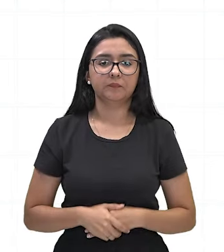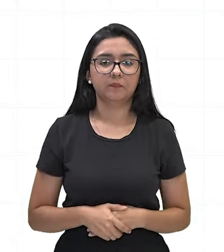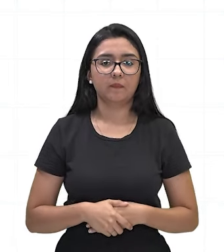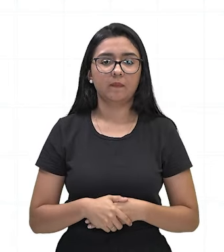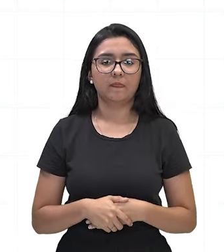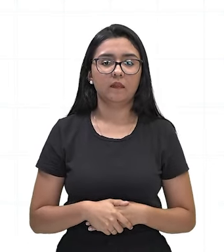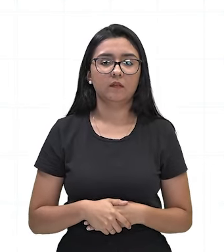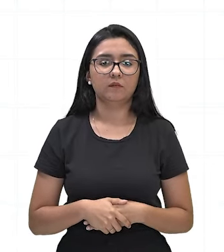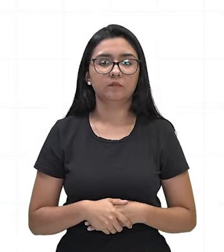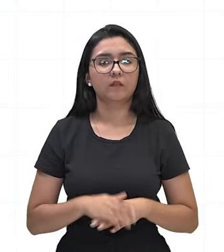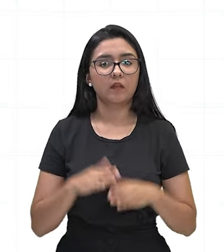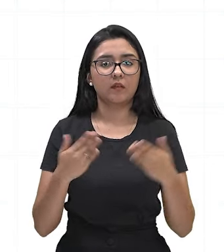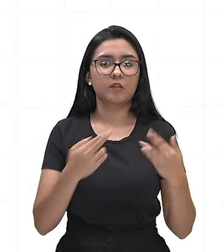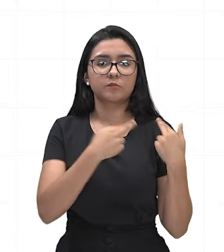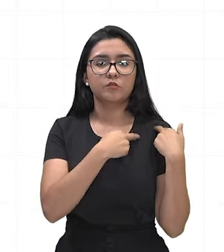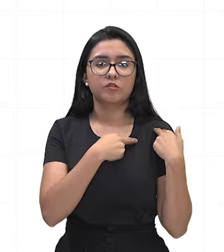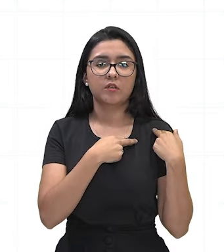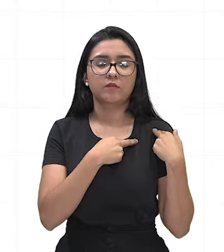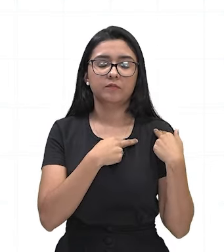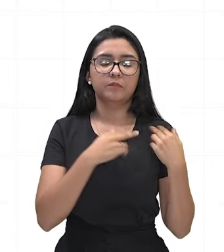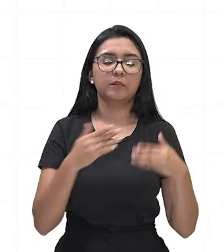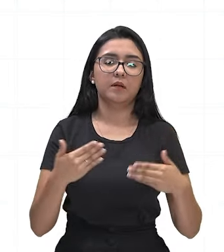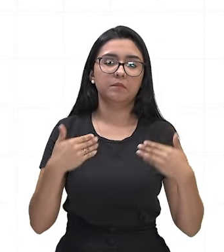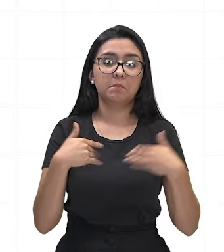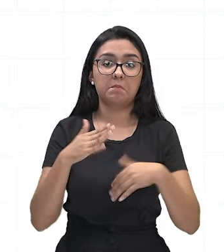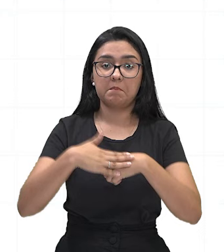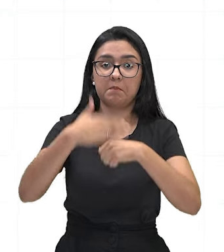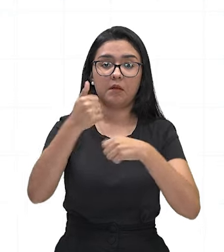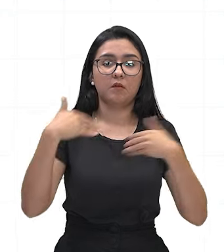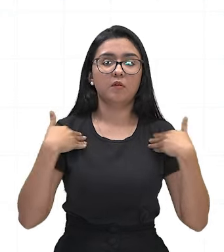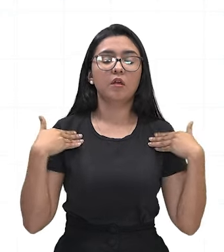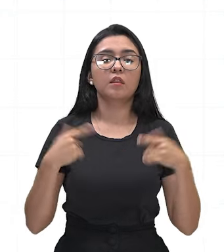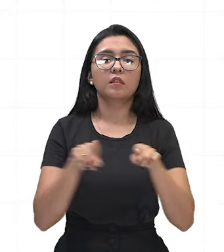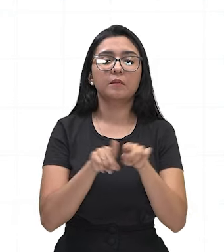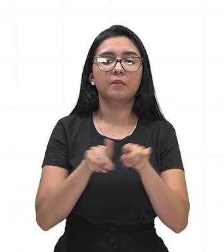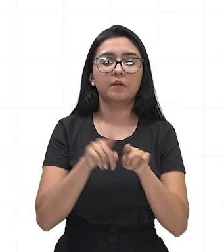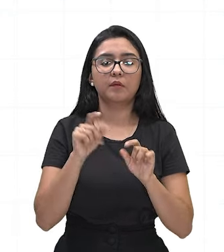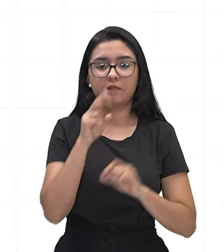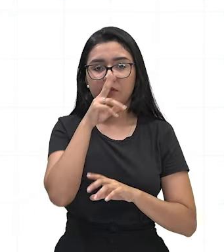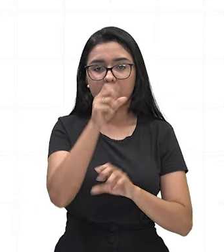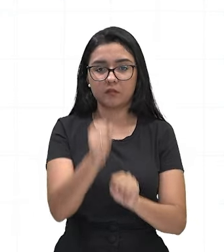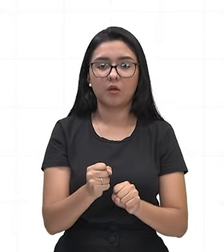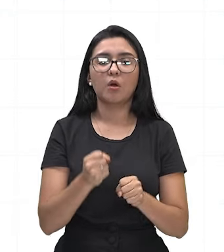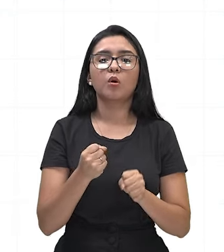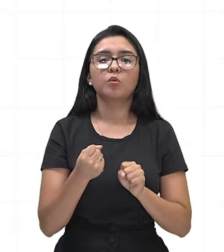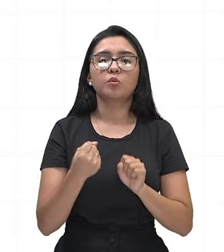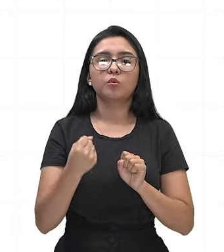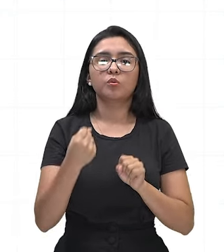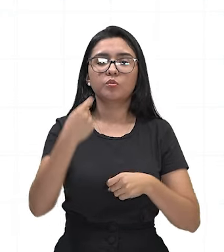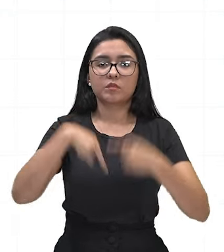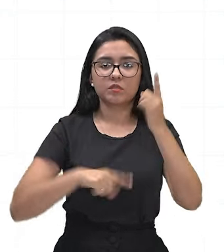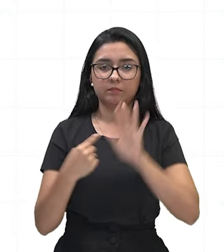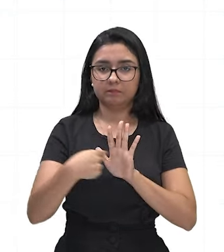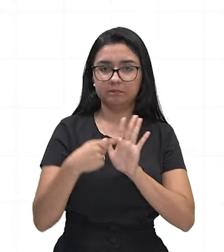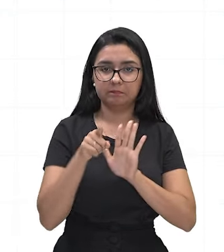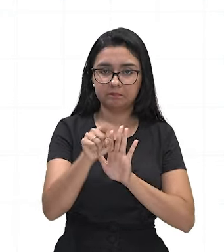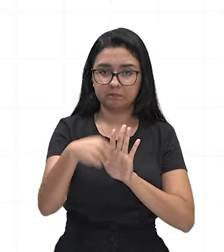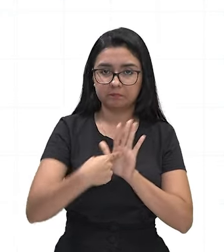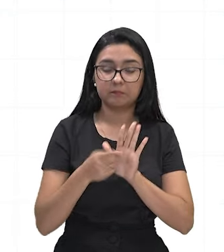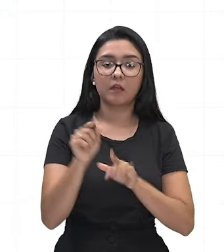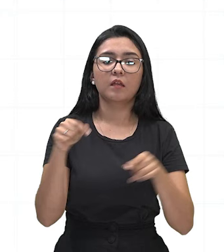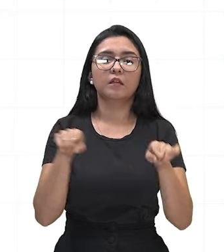fatores responsáveis paraa manutenção da postura vai fortalecer também o sistema imunológico